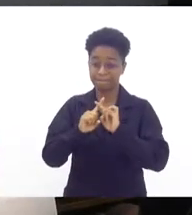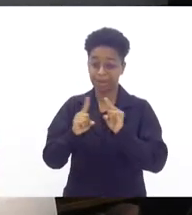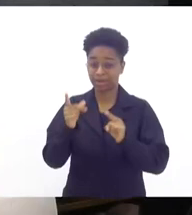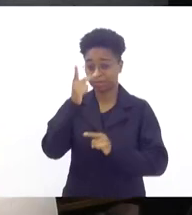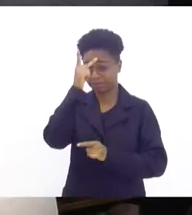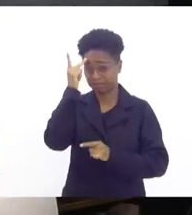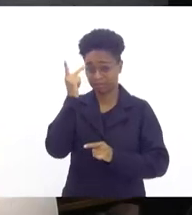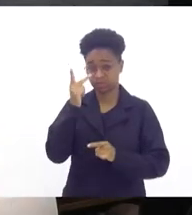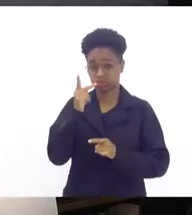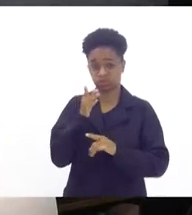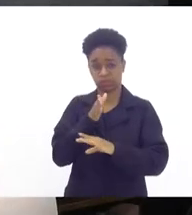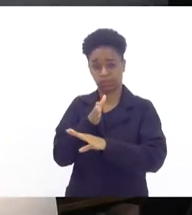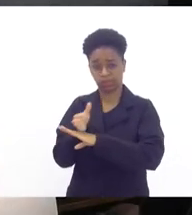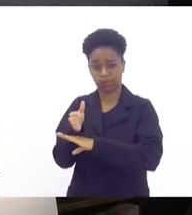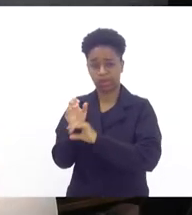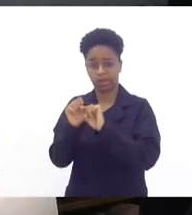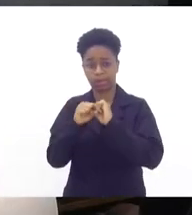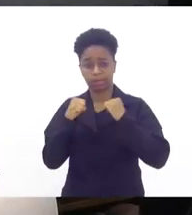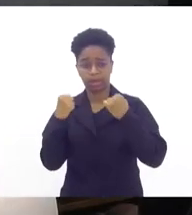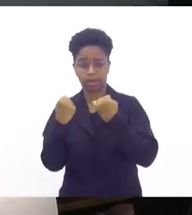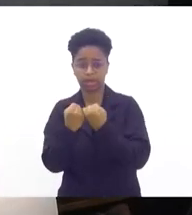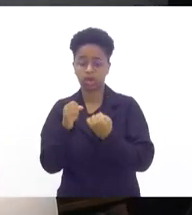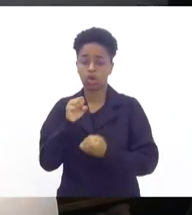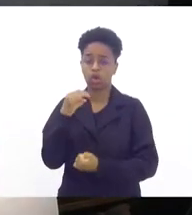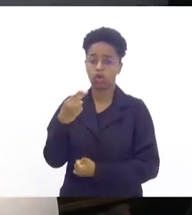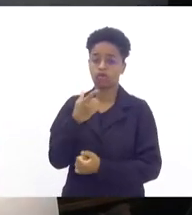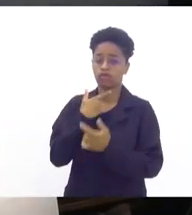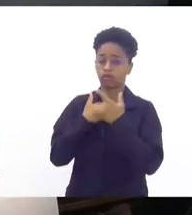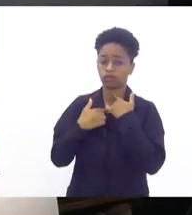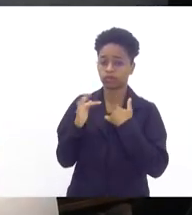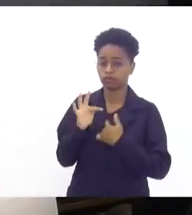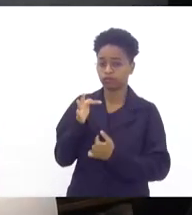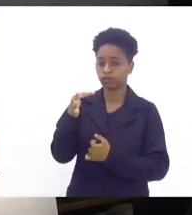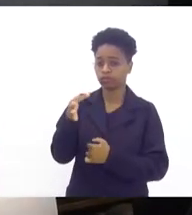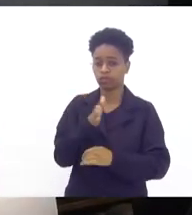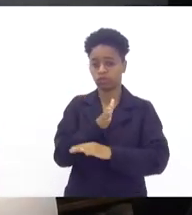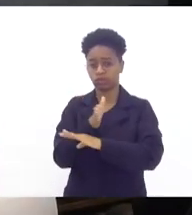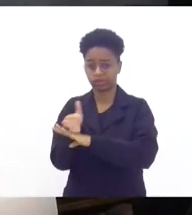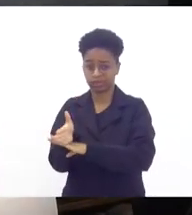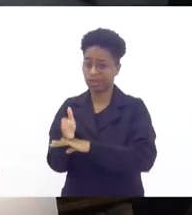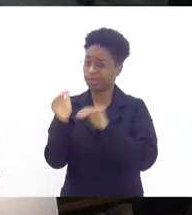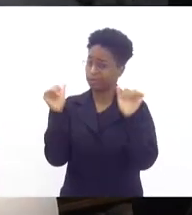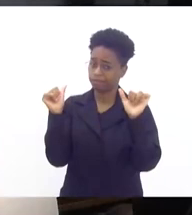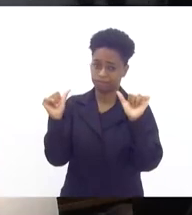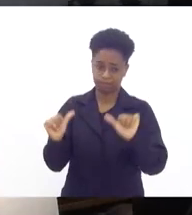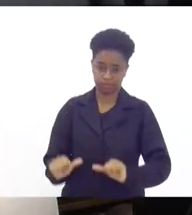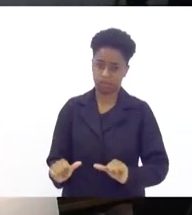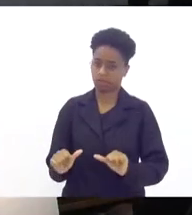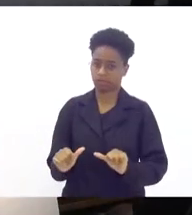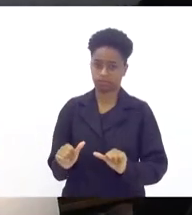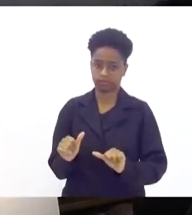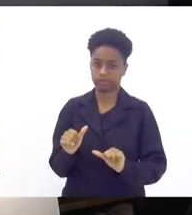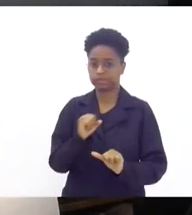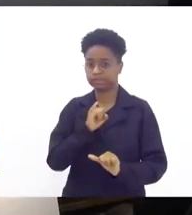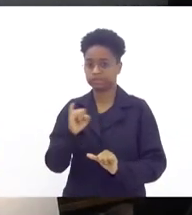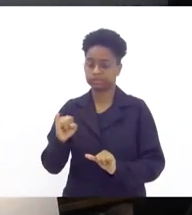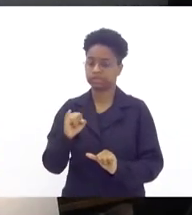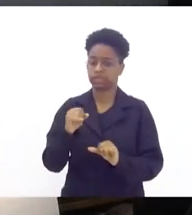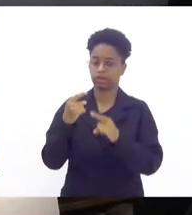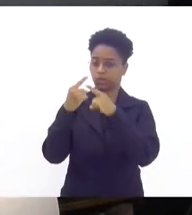frequenta o Maracanã e ou quer frequentar algum dia tem um acesso ainda mais dificultado em dias de jogos